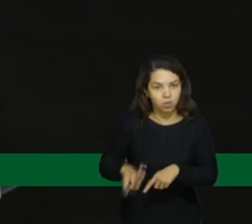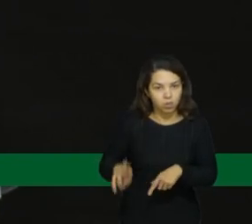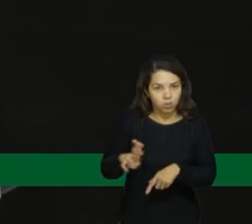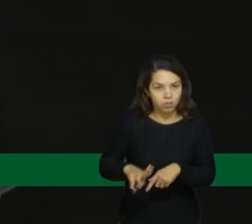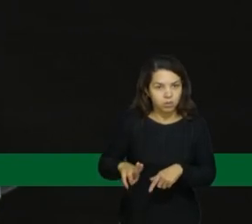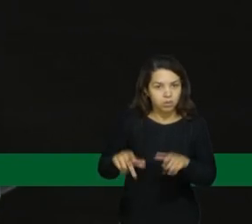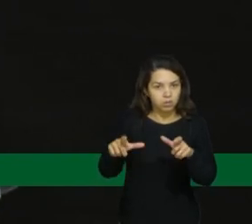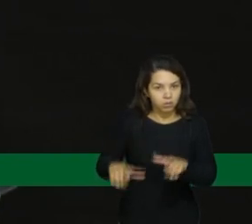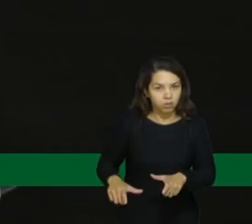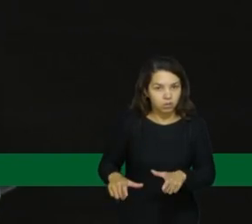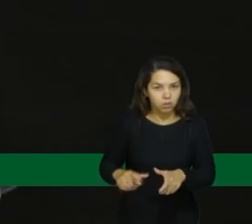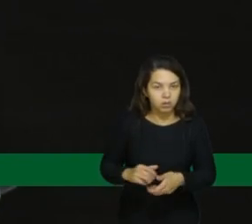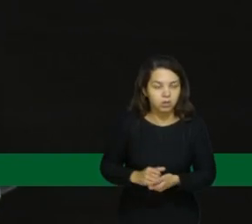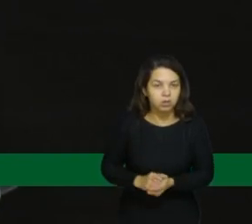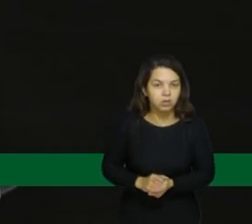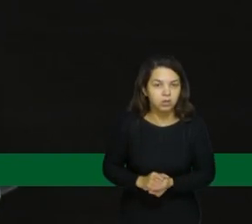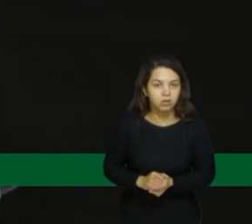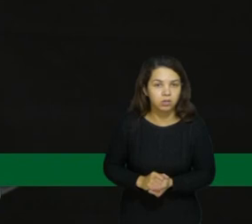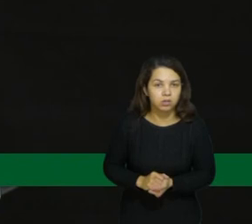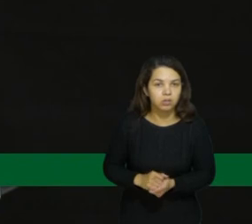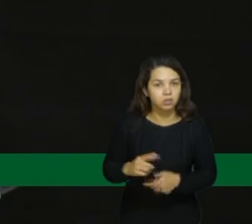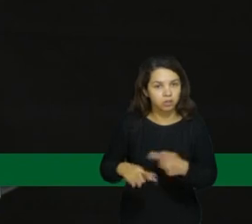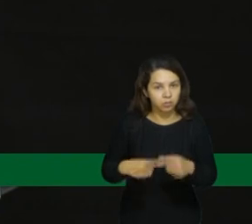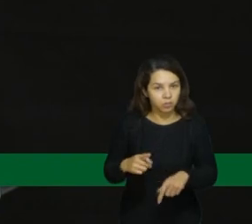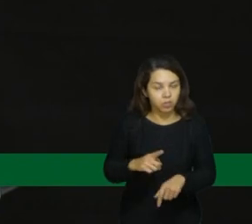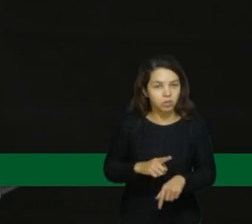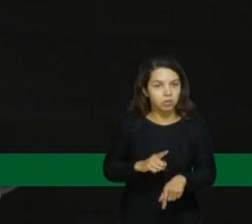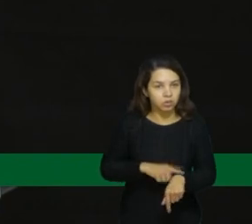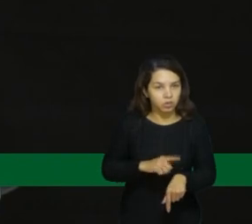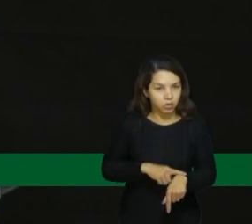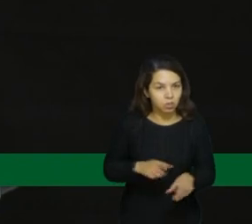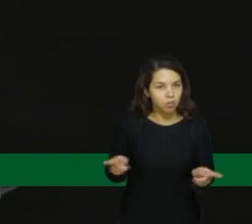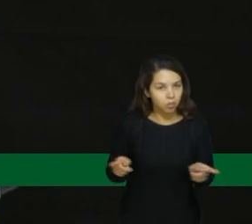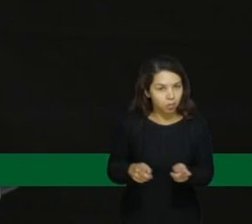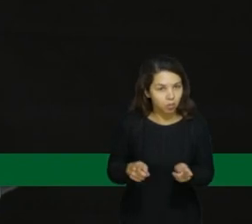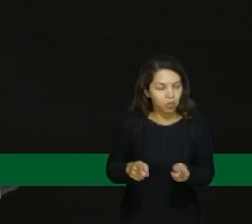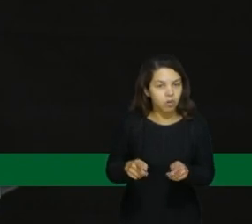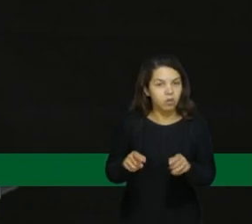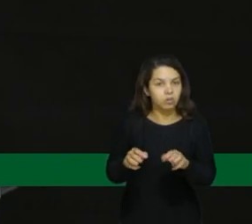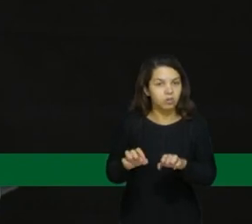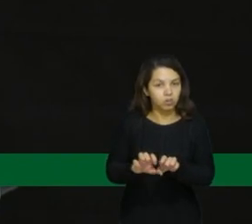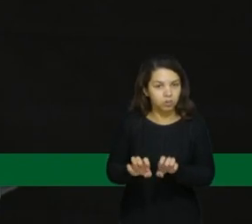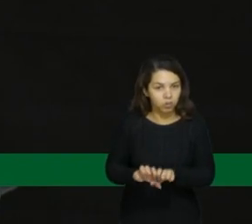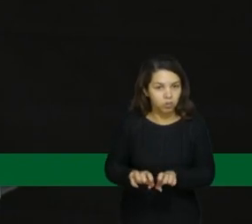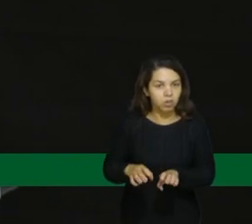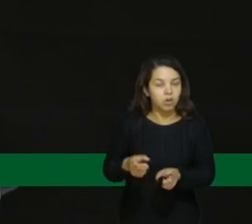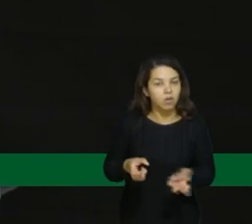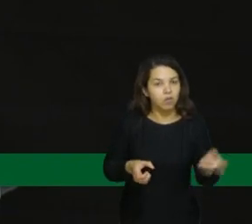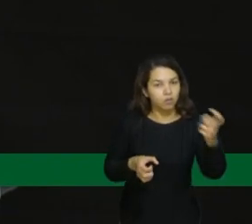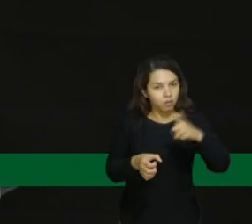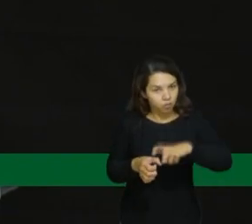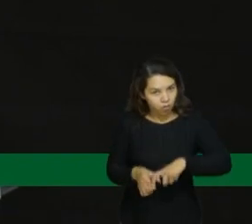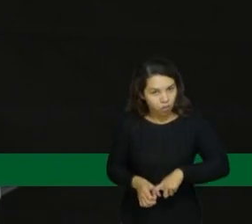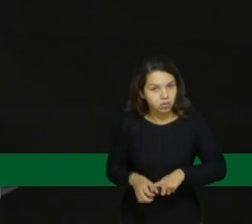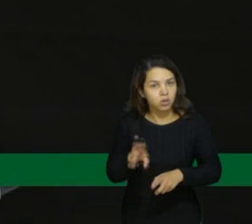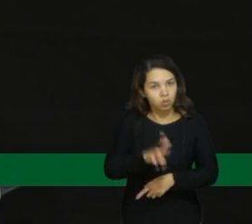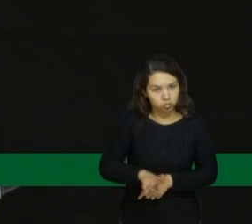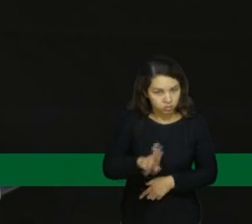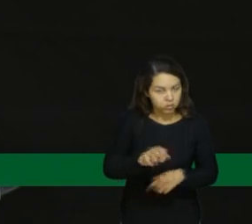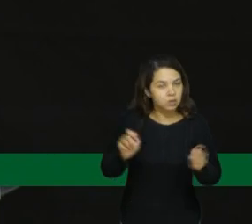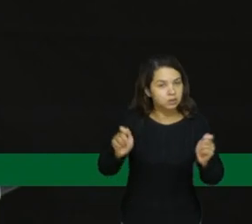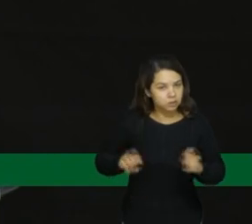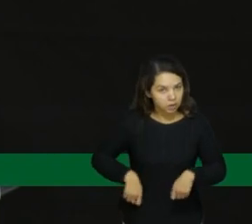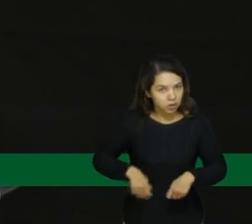no local, e pouco tempo depois toda essa infraestrutura de equipamentos públicos volta a ser utilizada